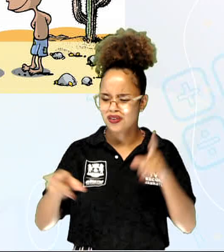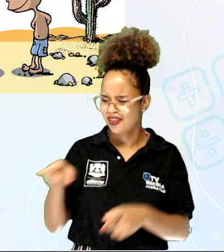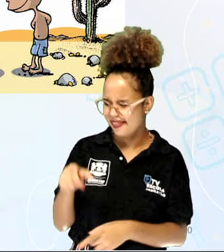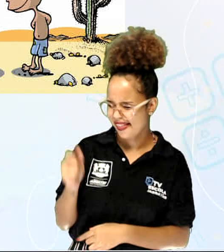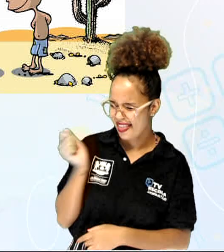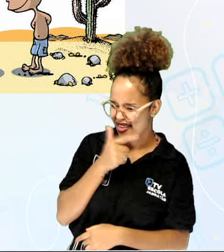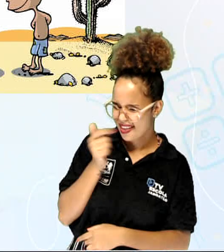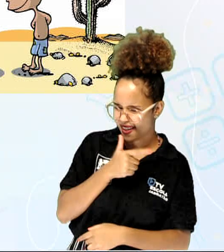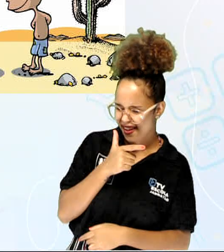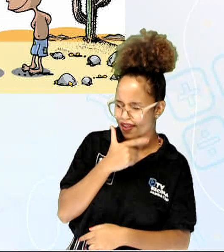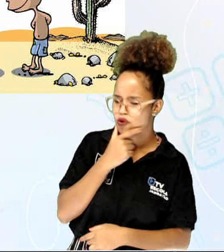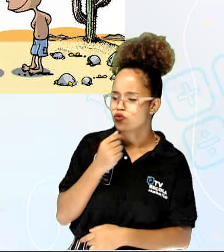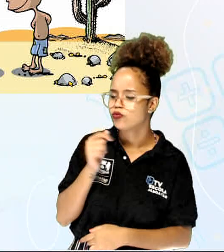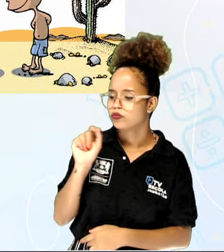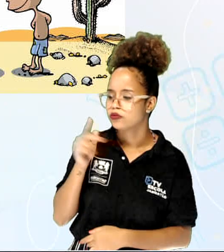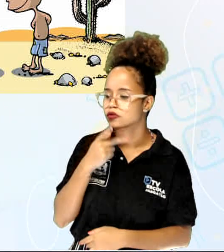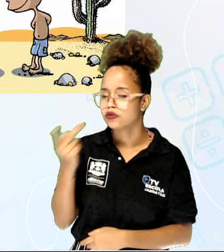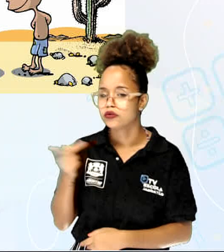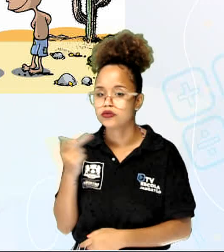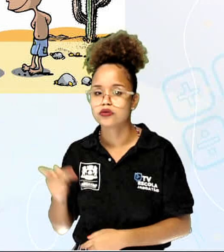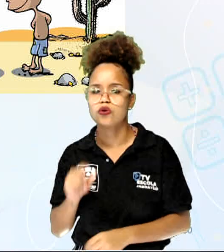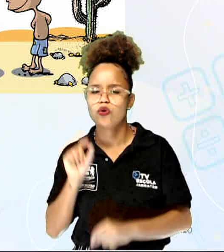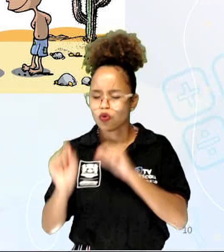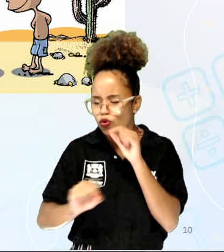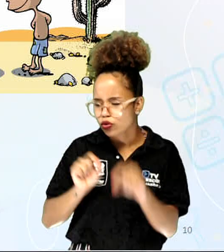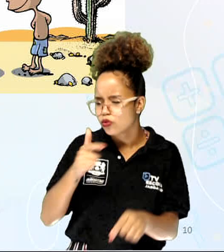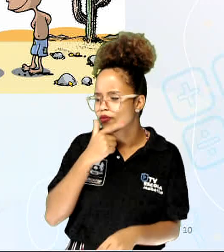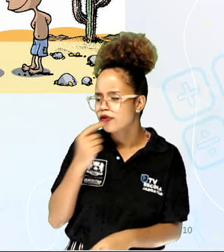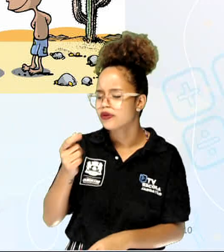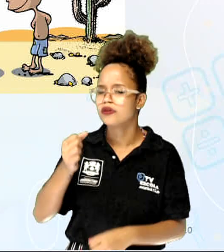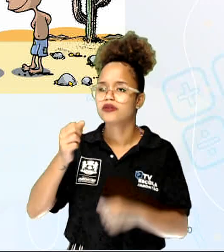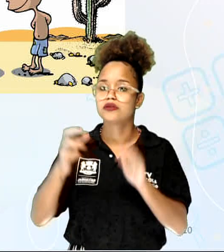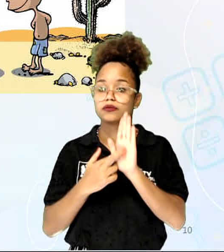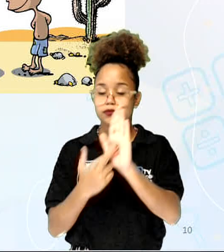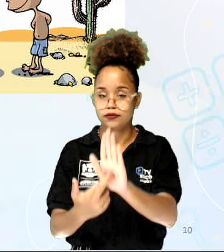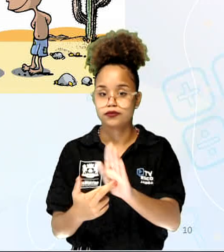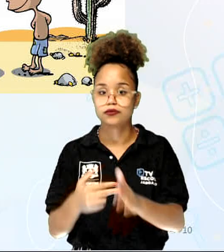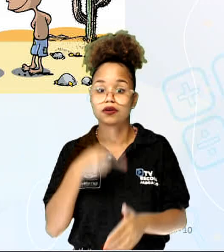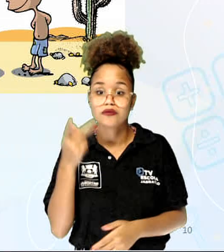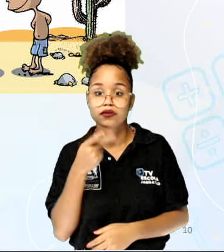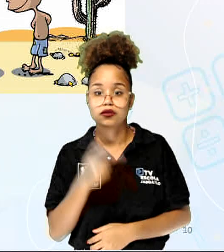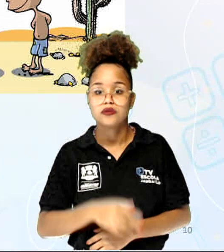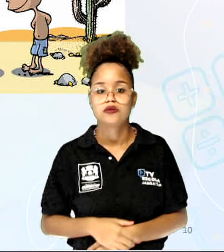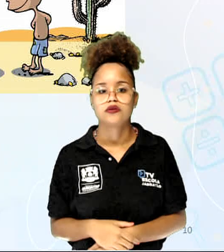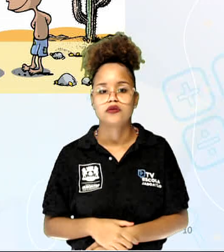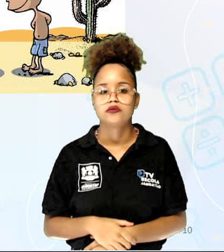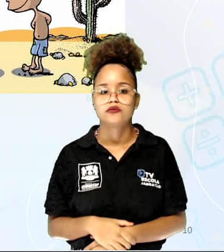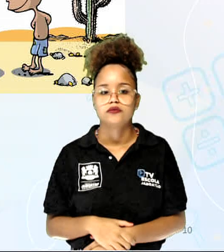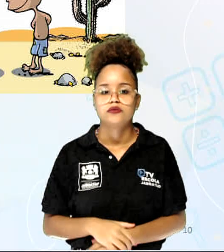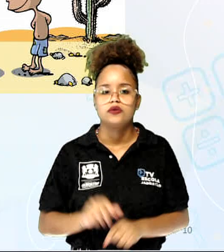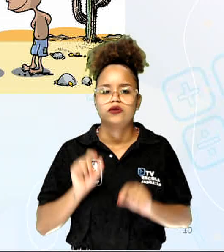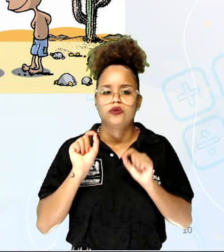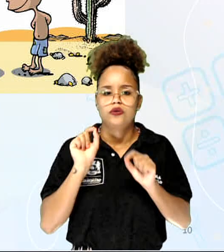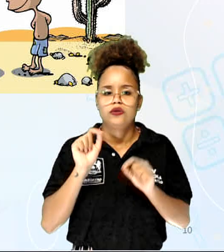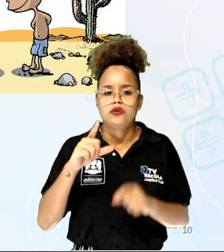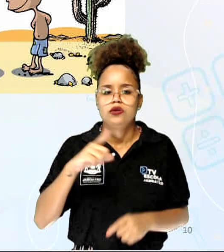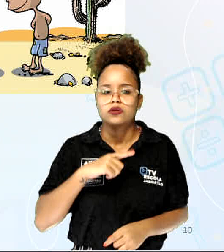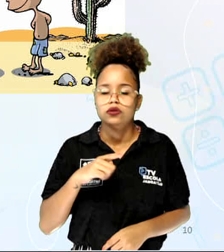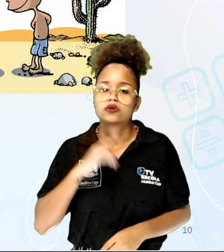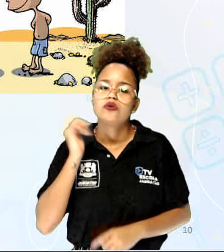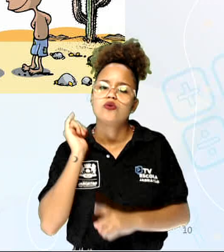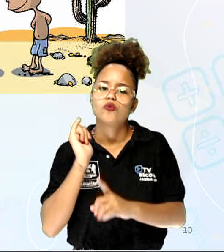figa dirigida ao garoto, o que o vigário demonstra em sua fala? Em que consiste o humor do conto